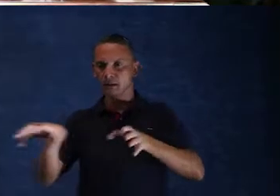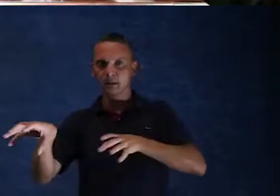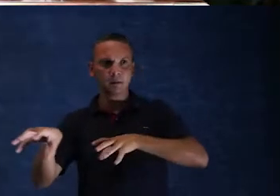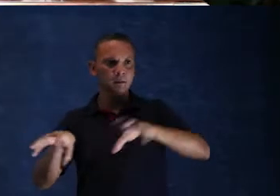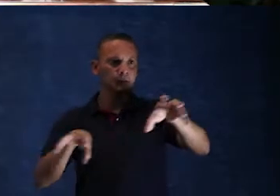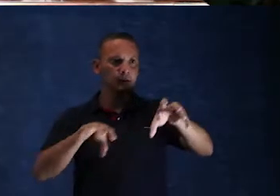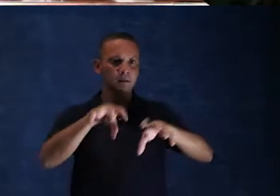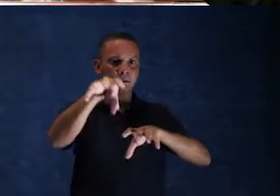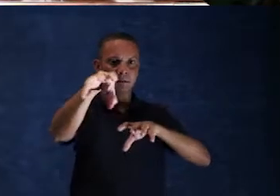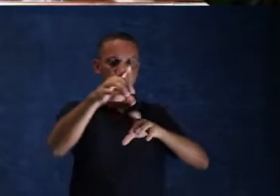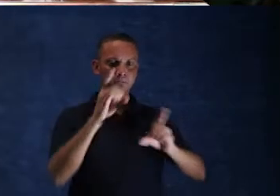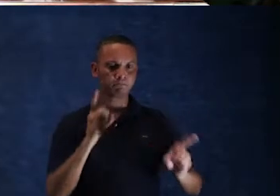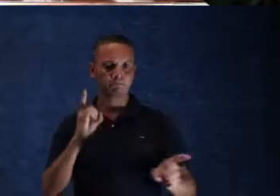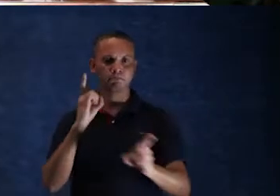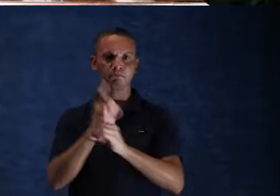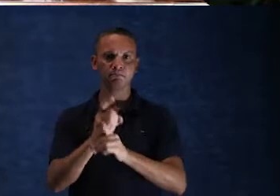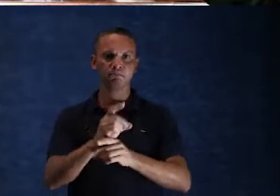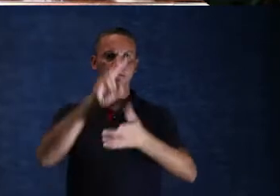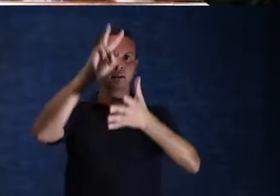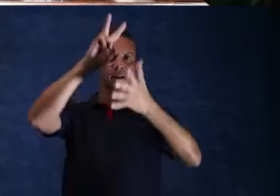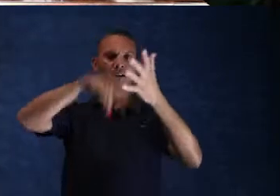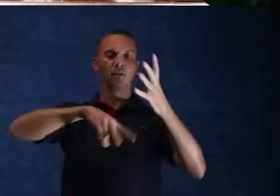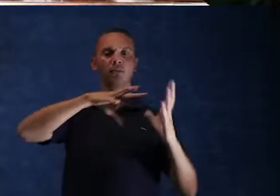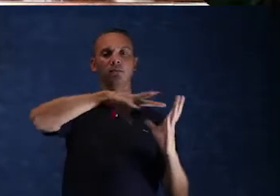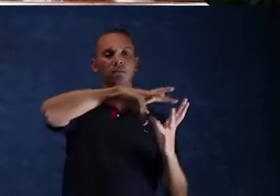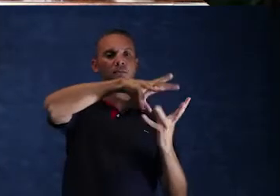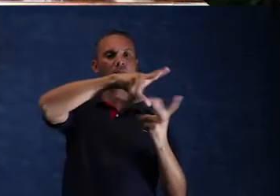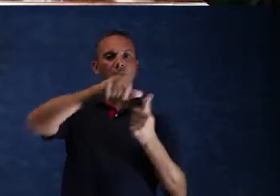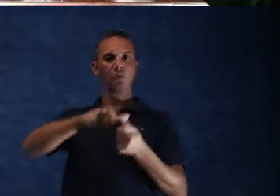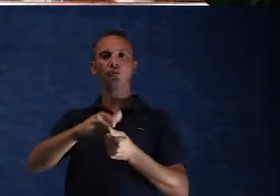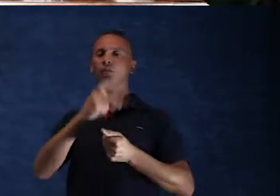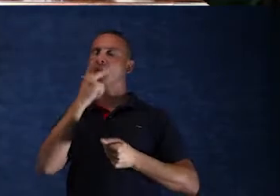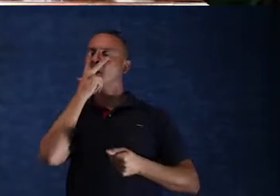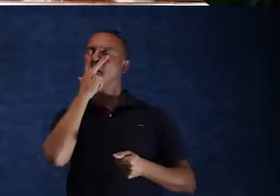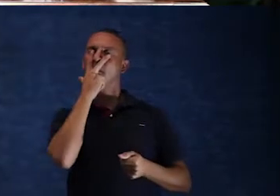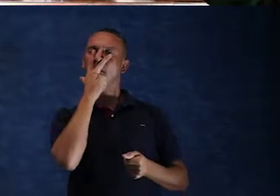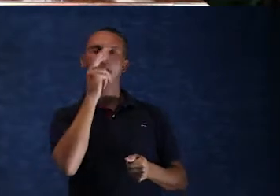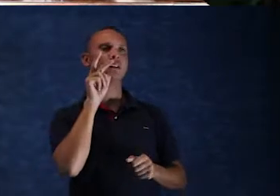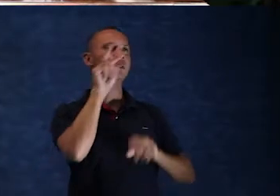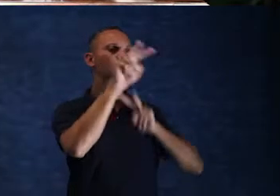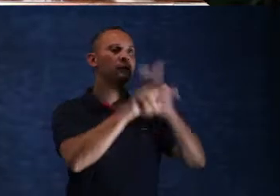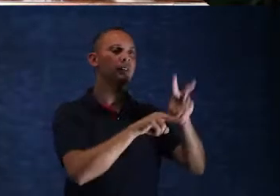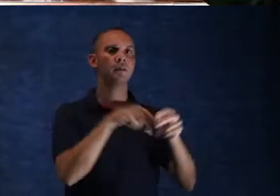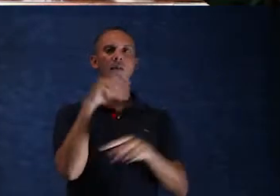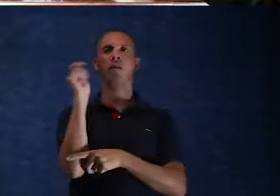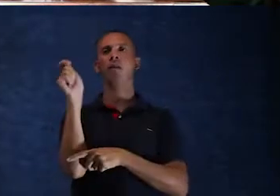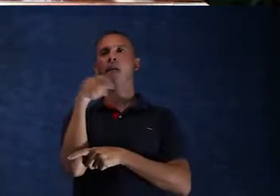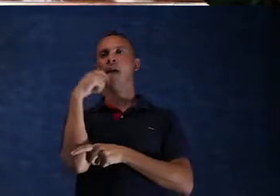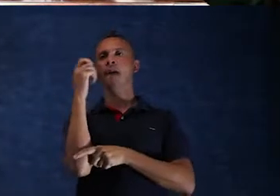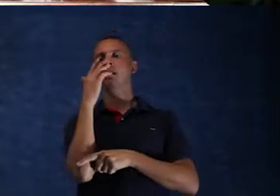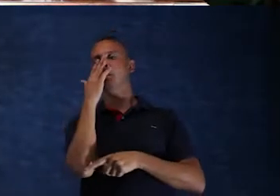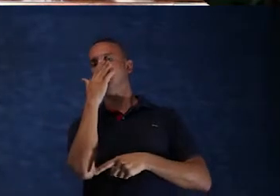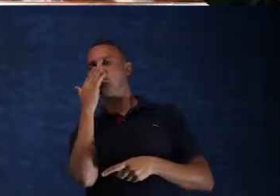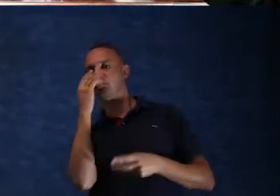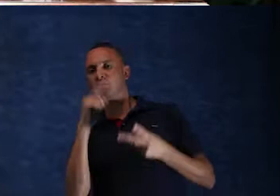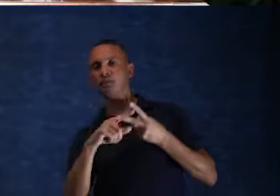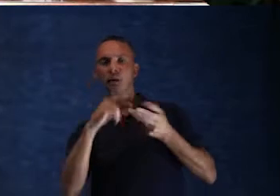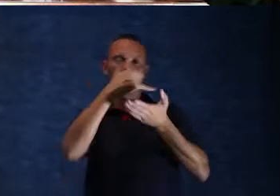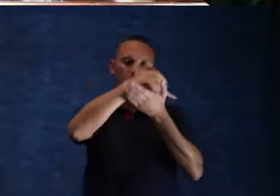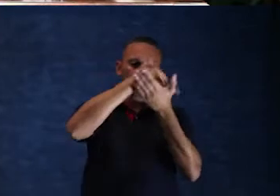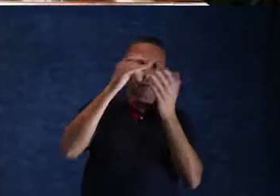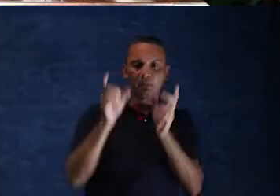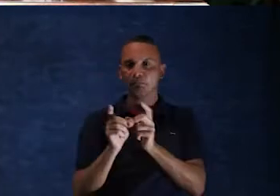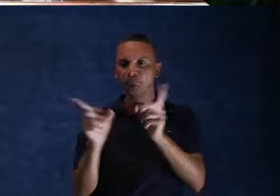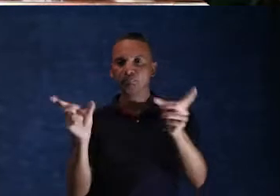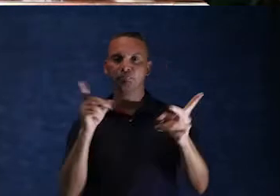desloca-se inserem o leitor no submundo do jogo, da prostituição, do tráfico de drogas e de pessoas e de outros tantos